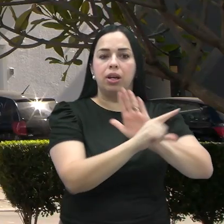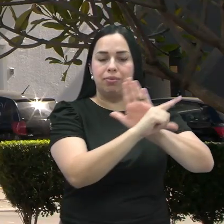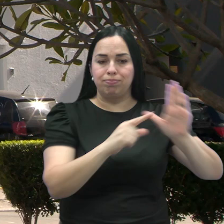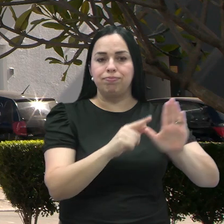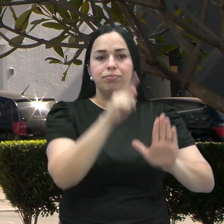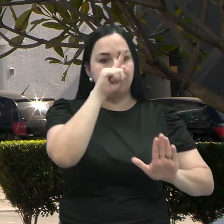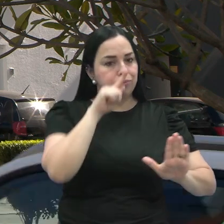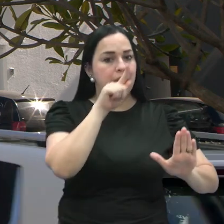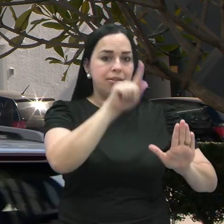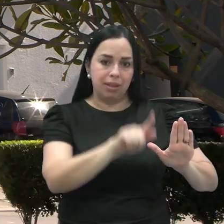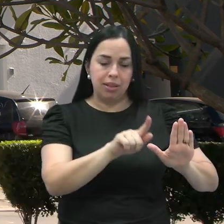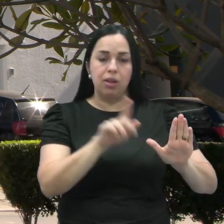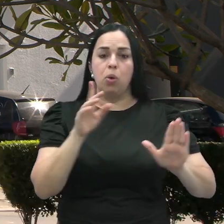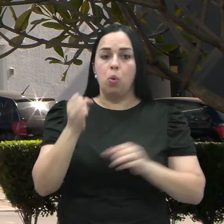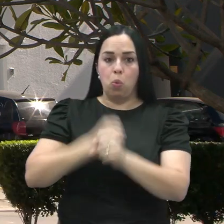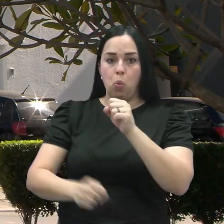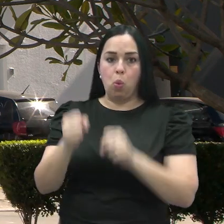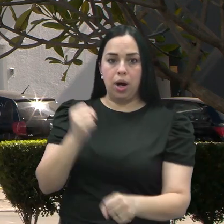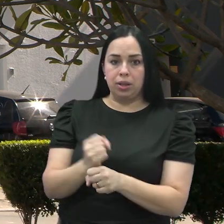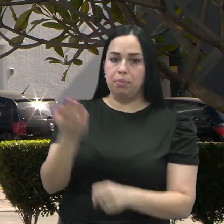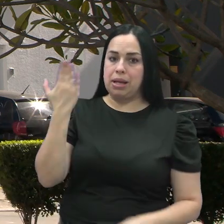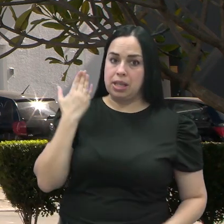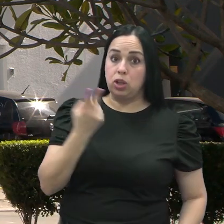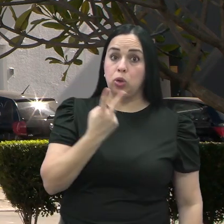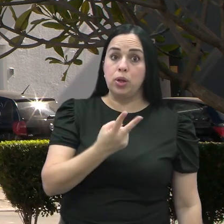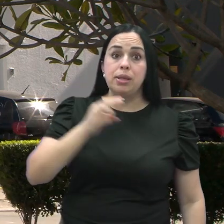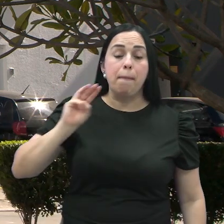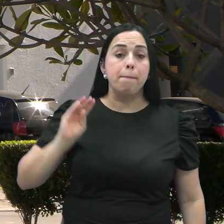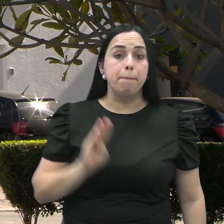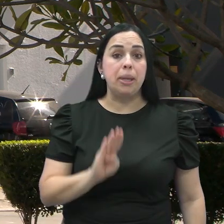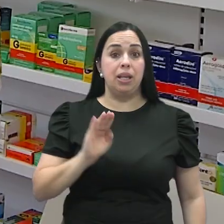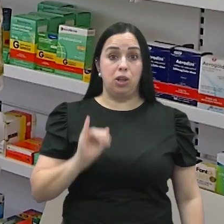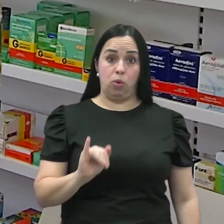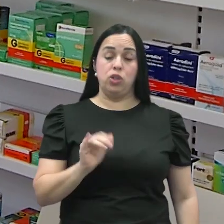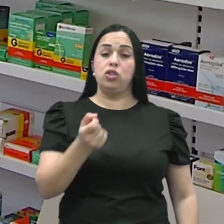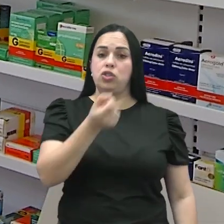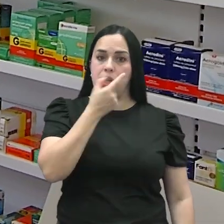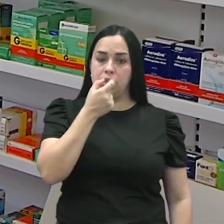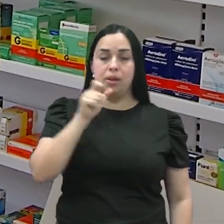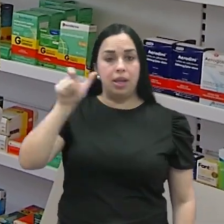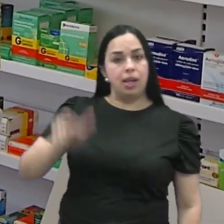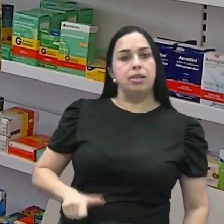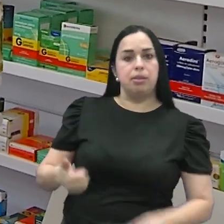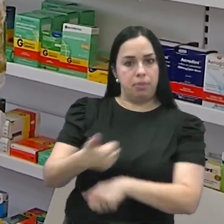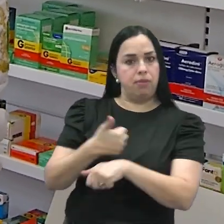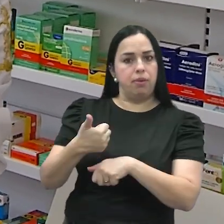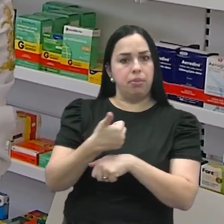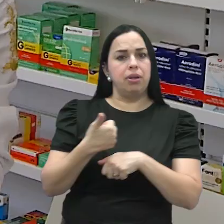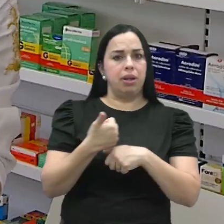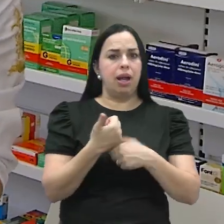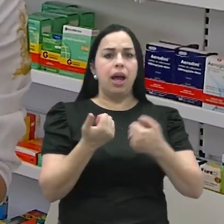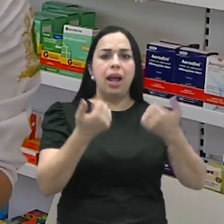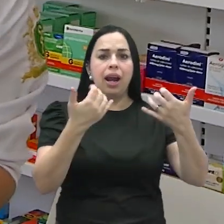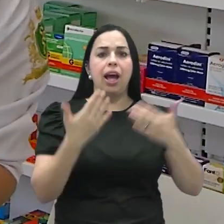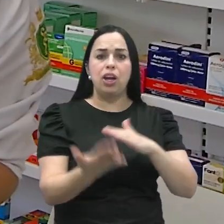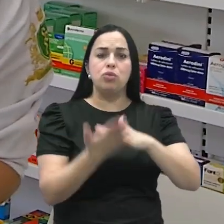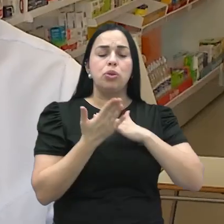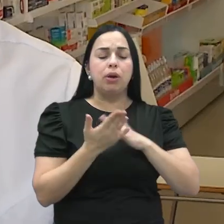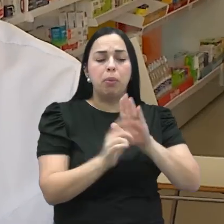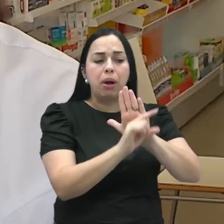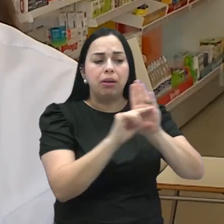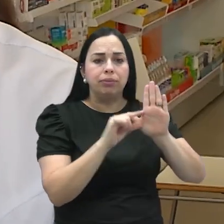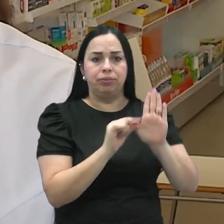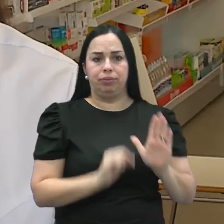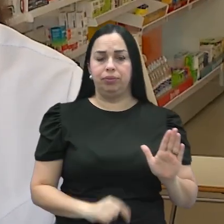país, só no ano passado foram vendidos 2 bilhões de genéricos. Essa farmacêutica ajuda a saber como identificá-los.